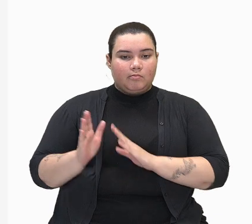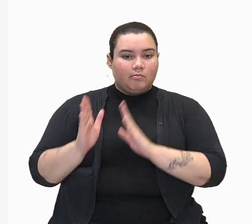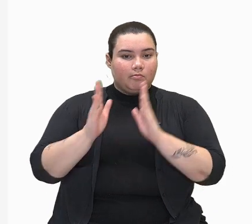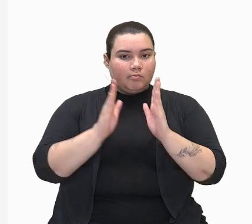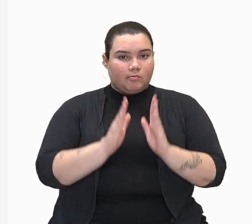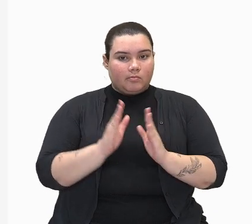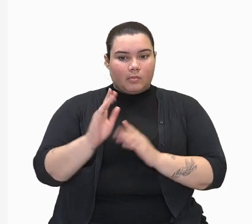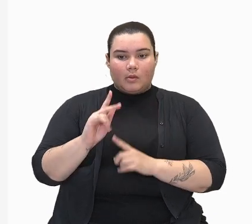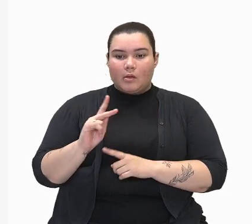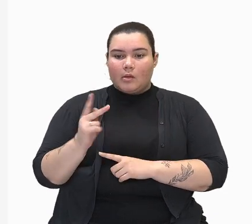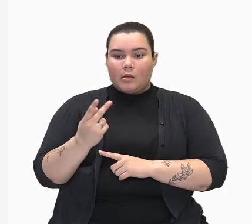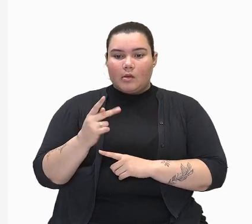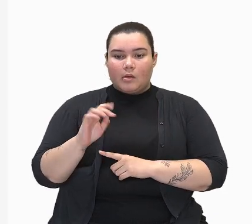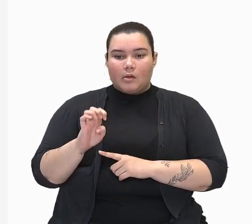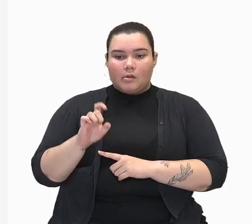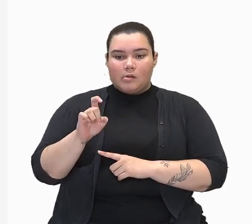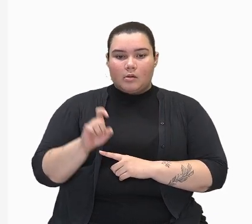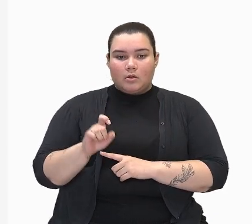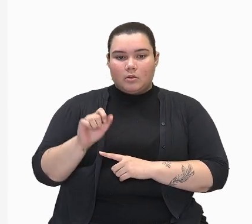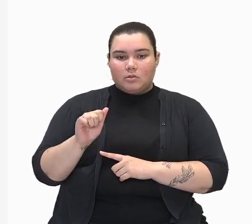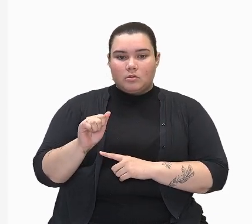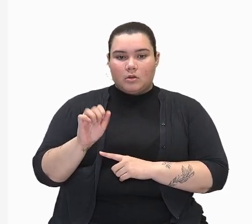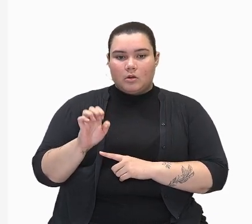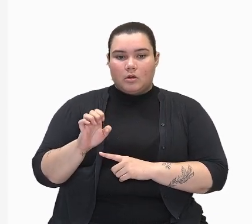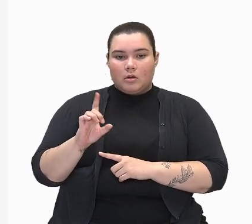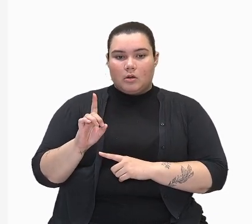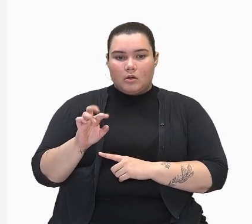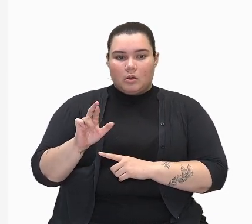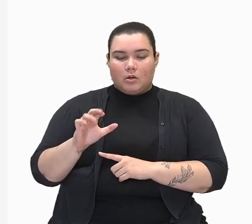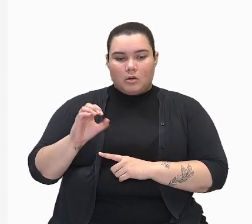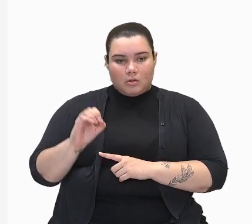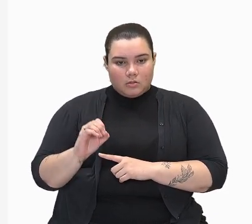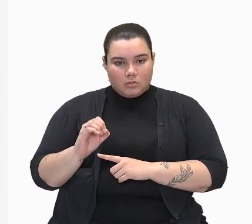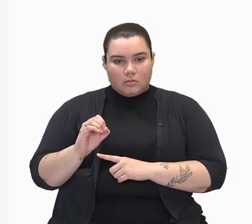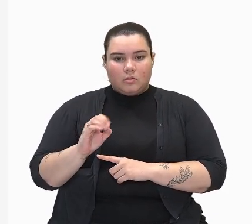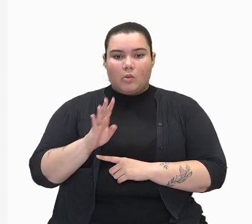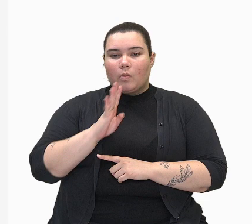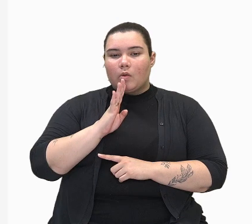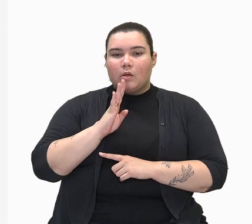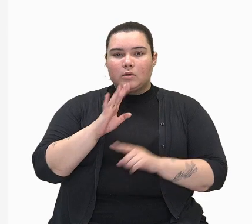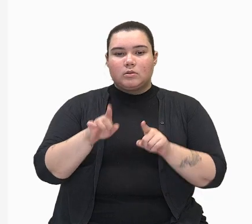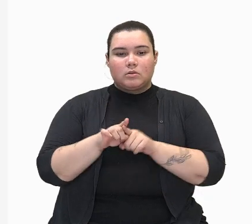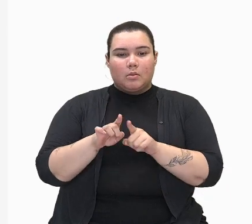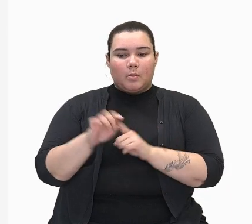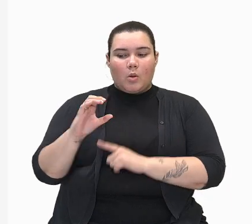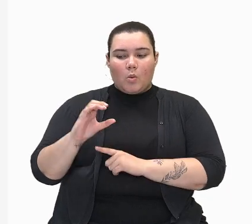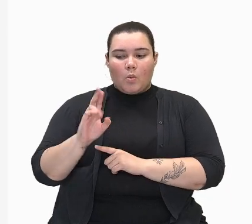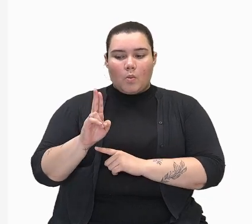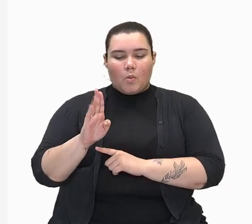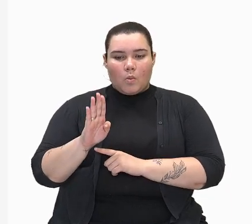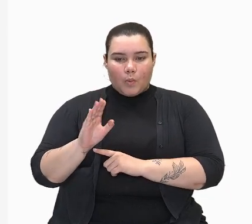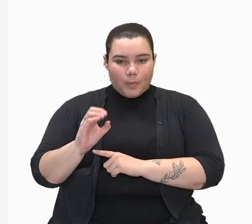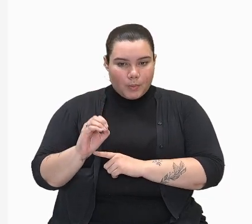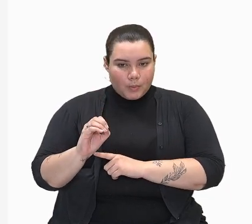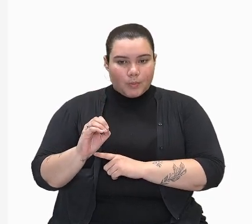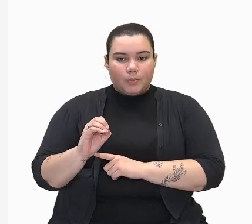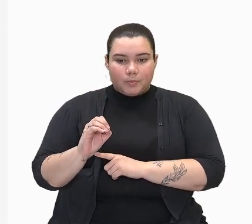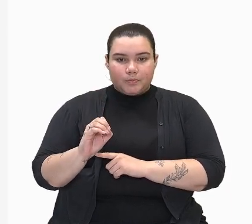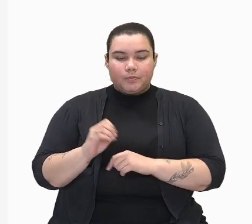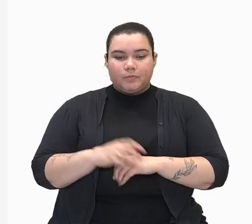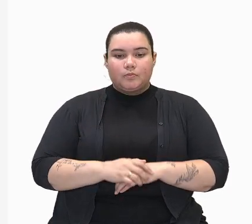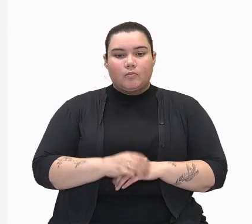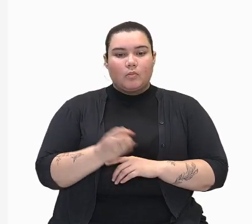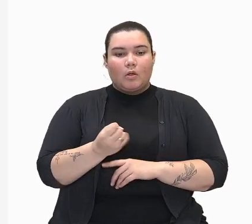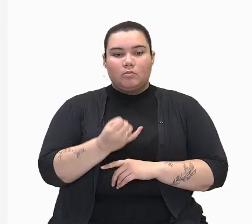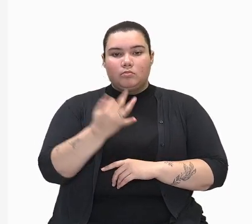o hexaedro, que também nós conhecemos como o cubo. Então, nós temos aí um total